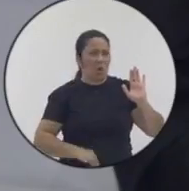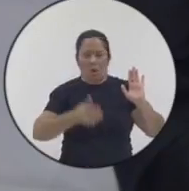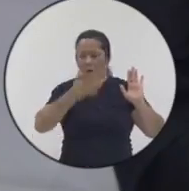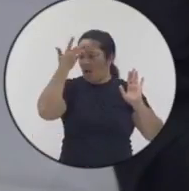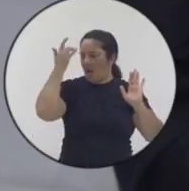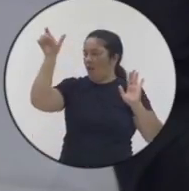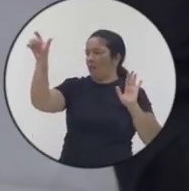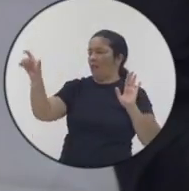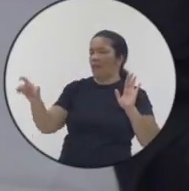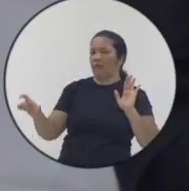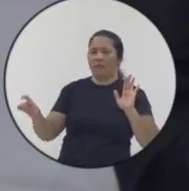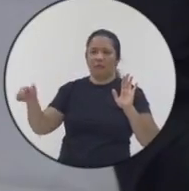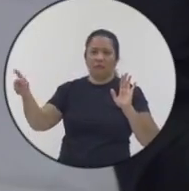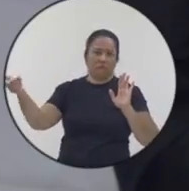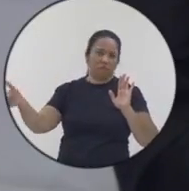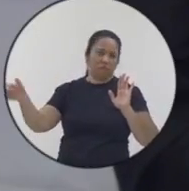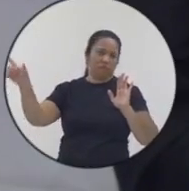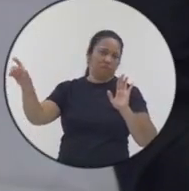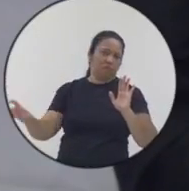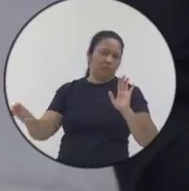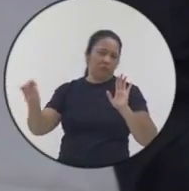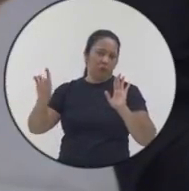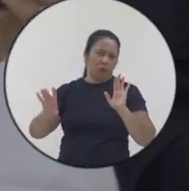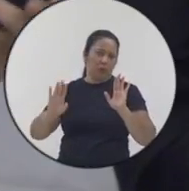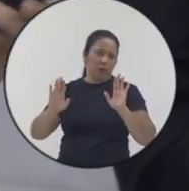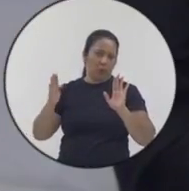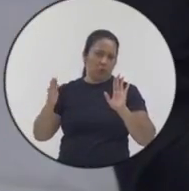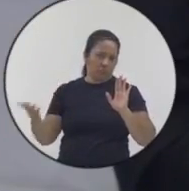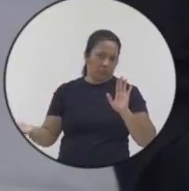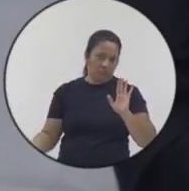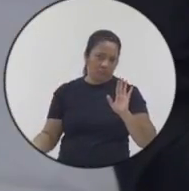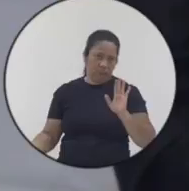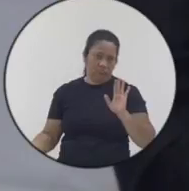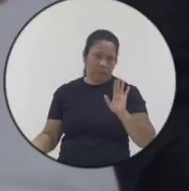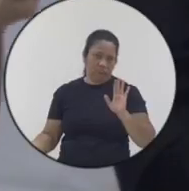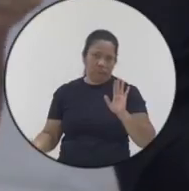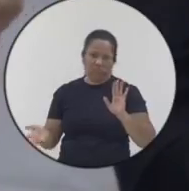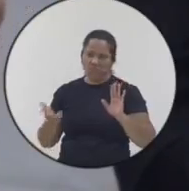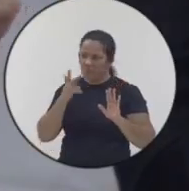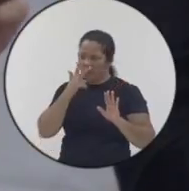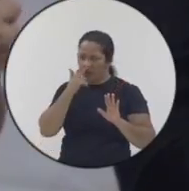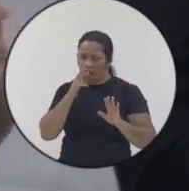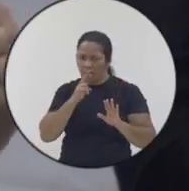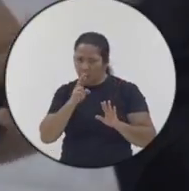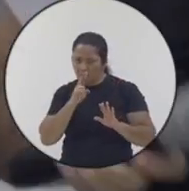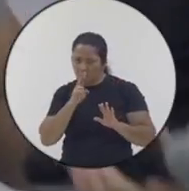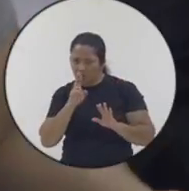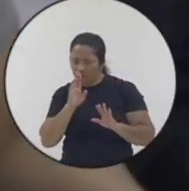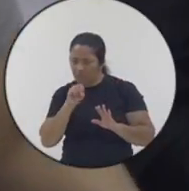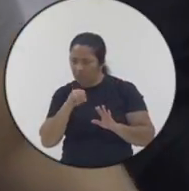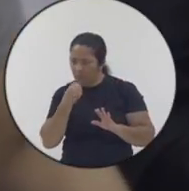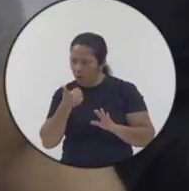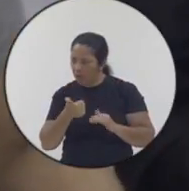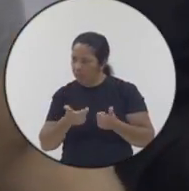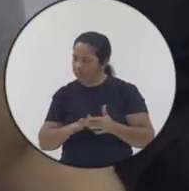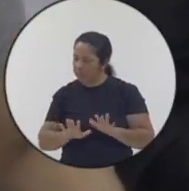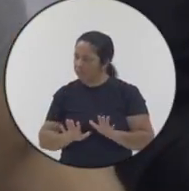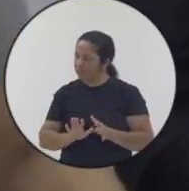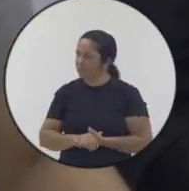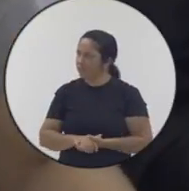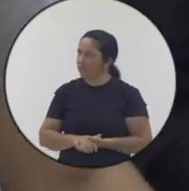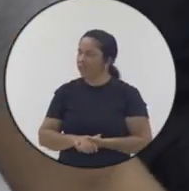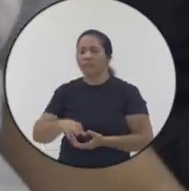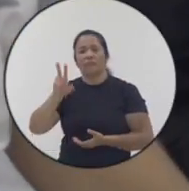numa classificação nosográfica. Não sei se respondo, mas é por aí. Obrigado, Suzana.